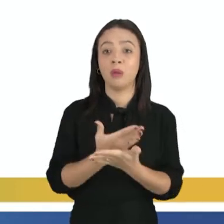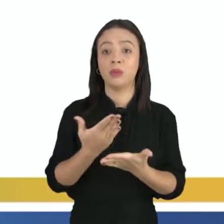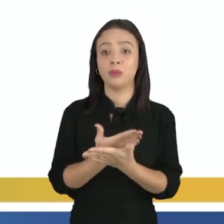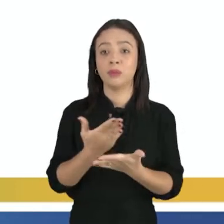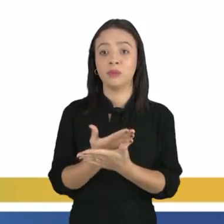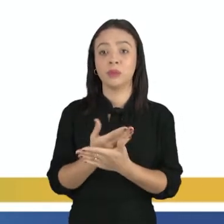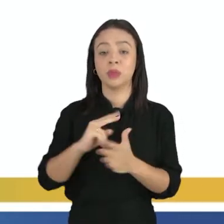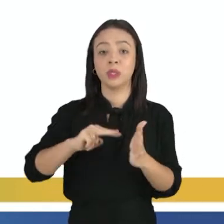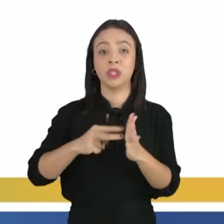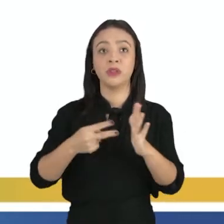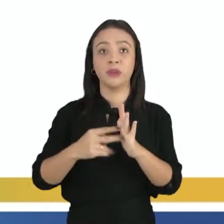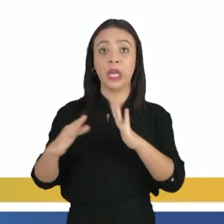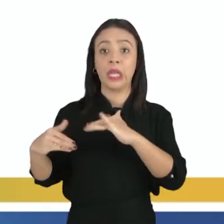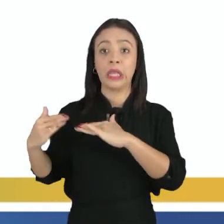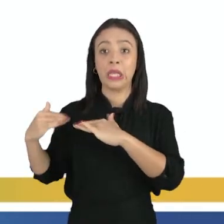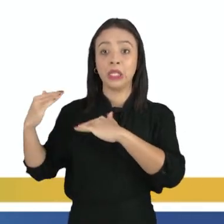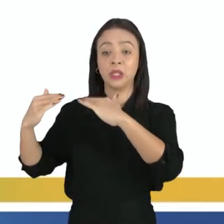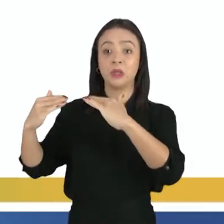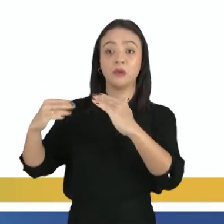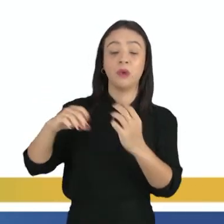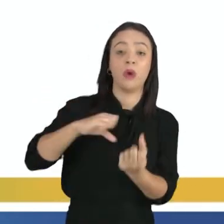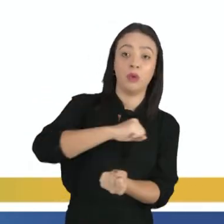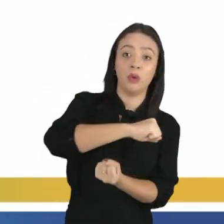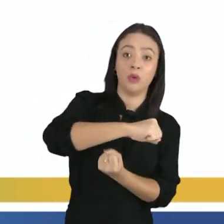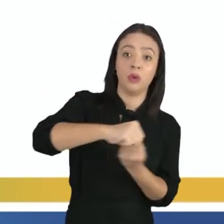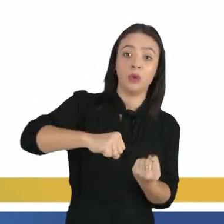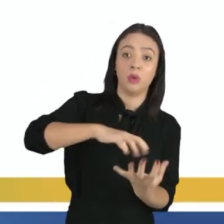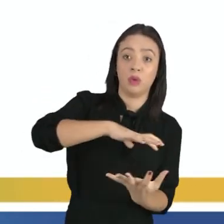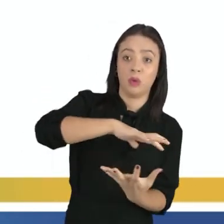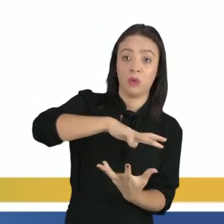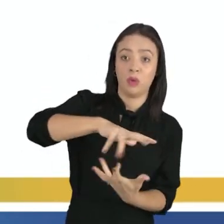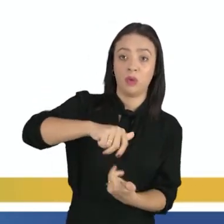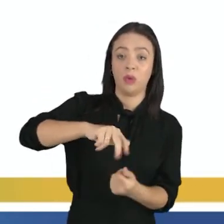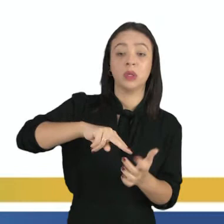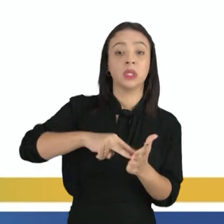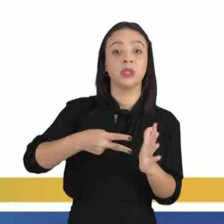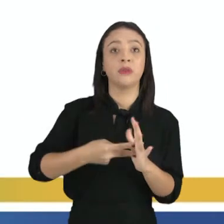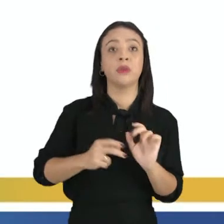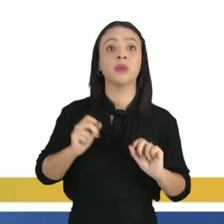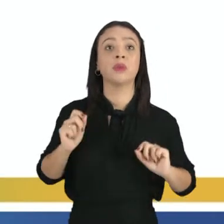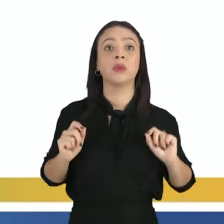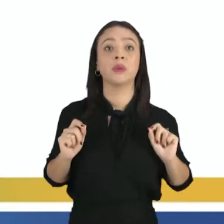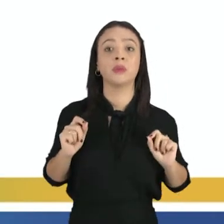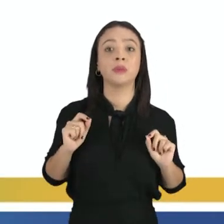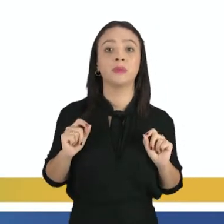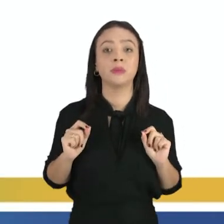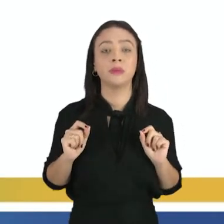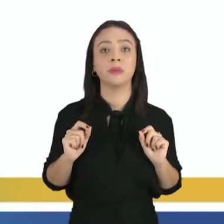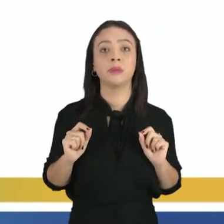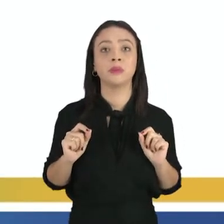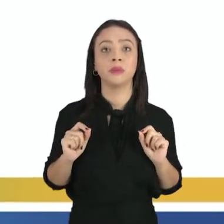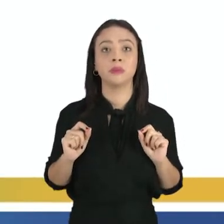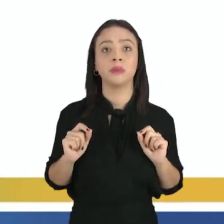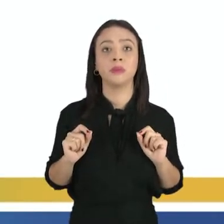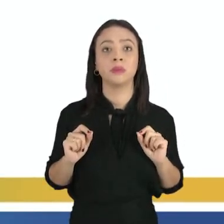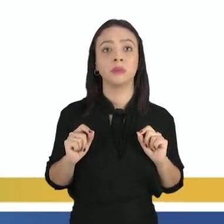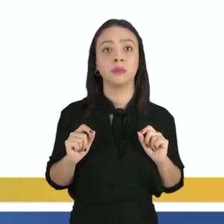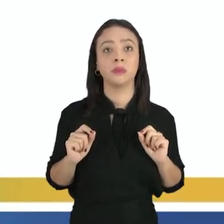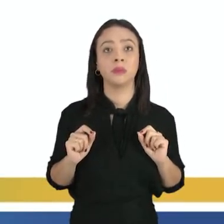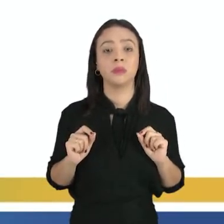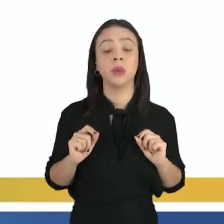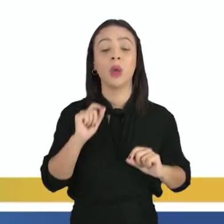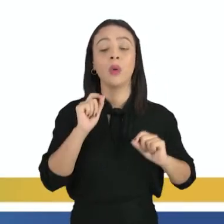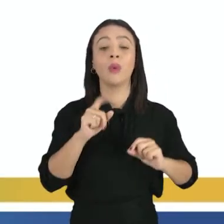do desenvolvimento sustentável é que o desenvolvimento sustentável é